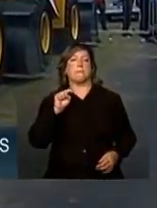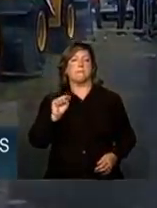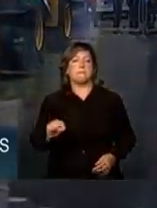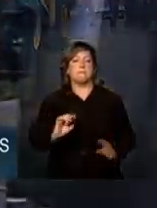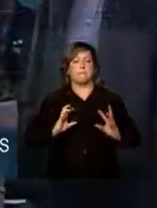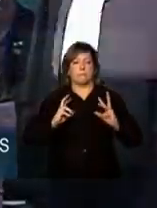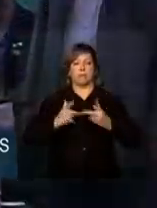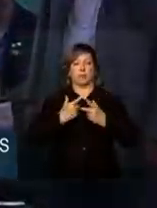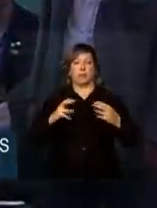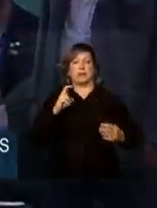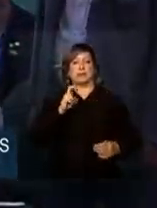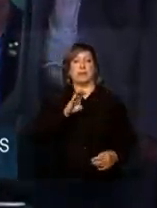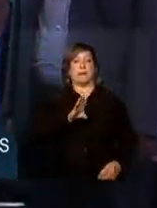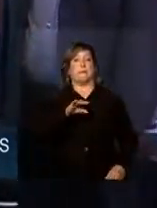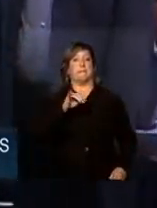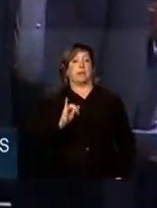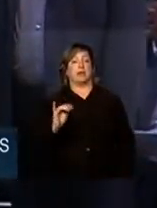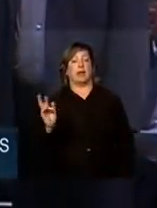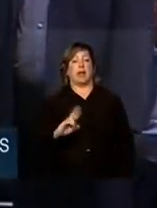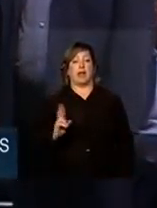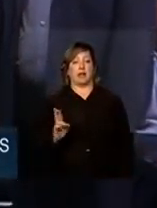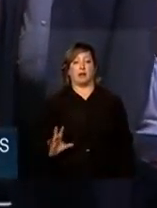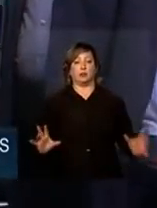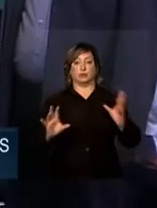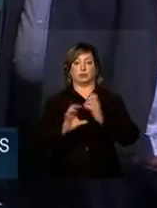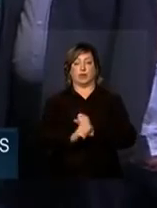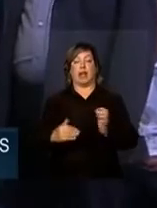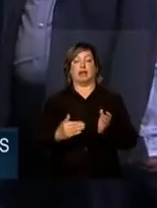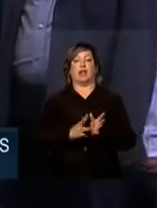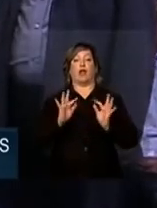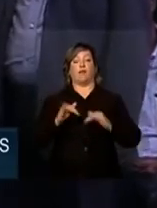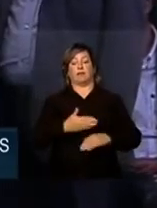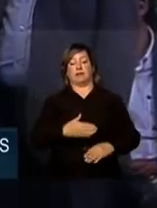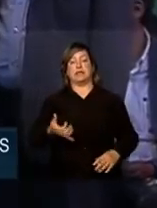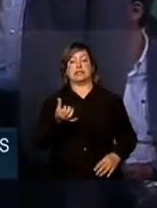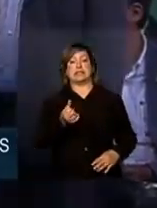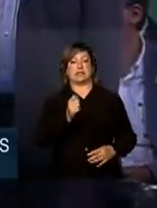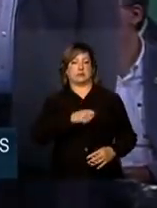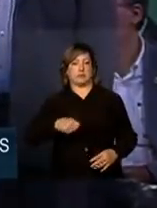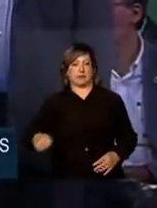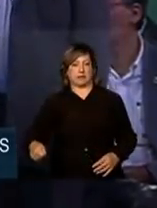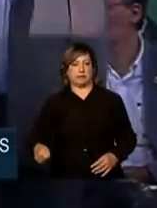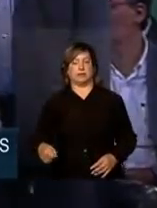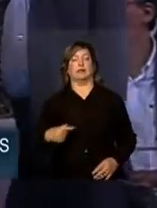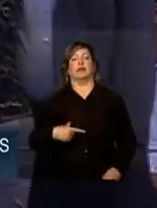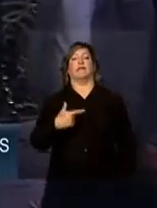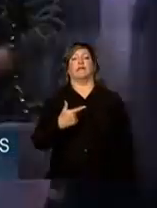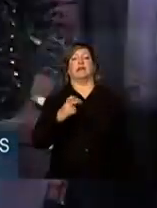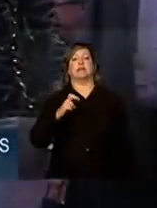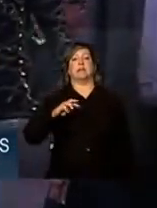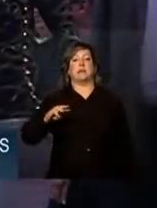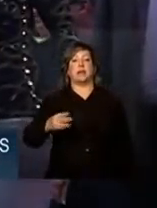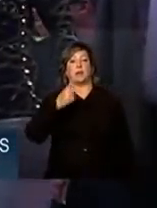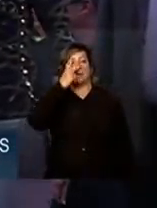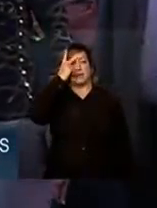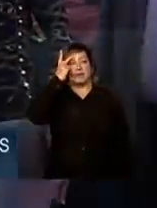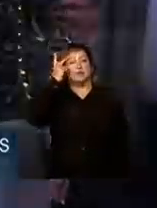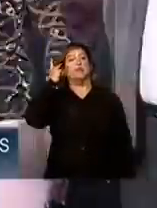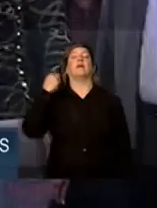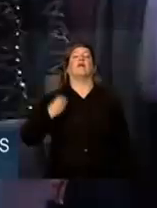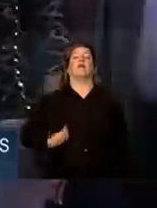cerca de 5 bilhões de reais até o fim deste semestre. Cerca de 25 milhões de pessoas que